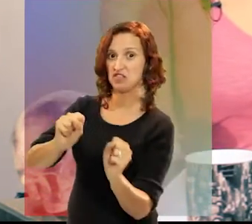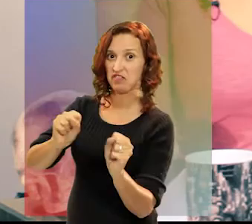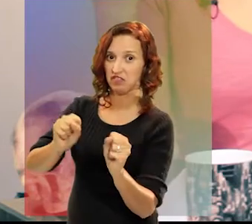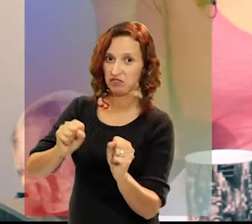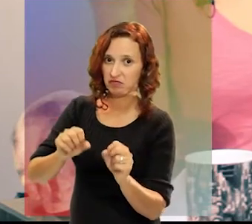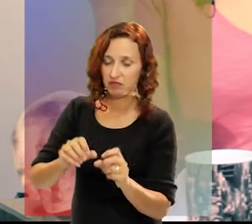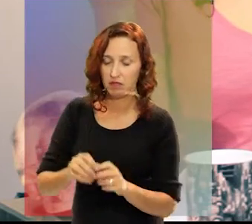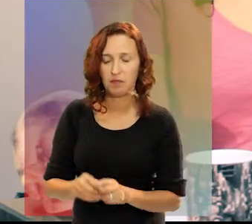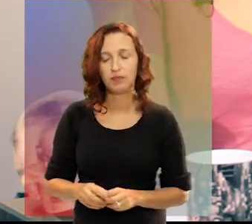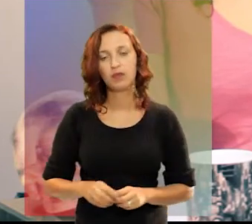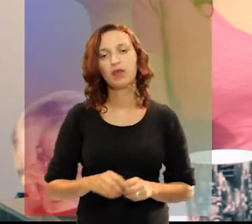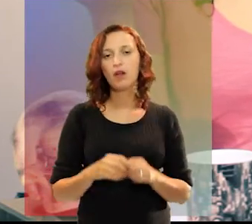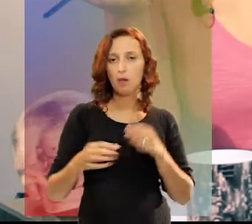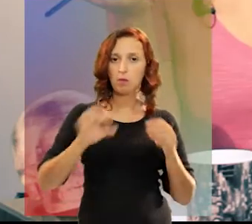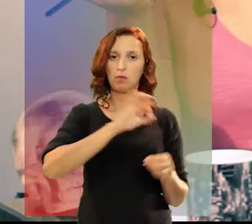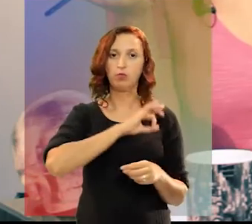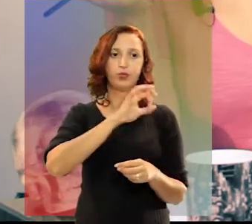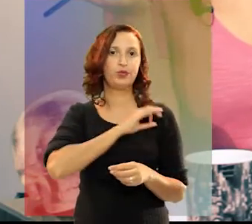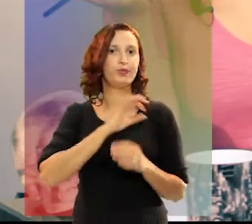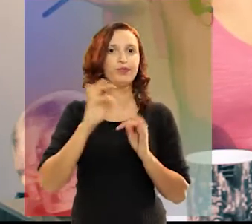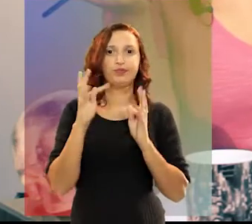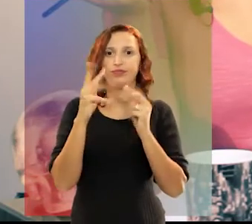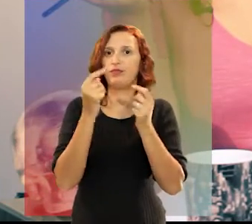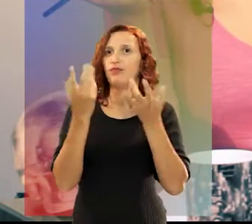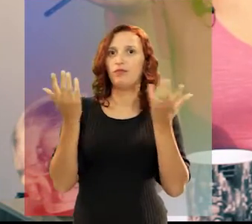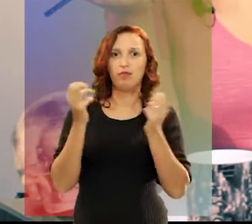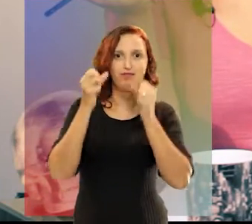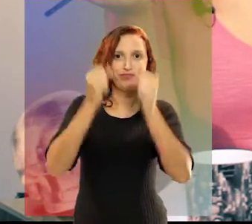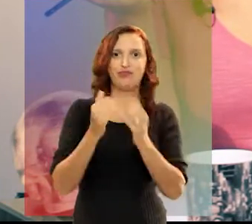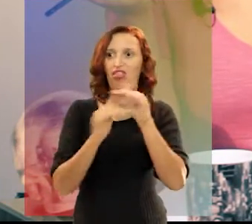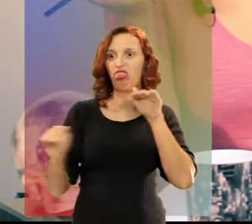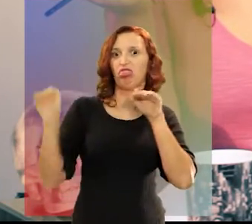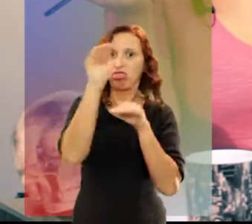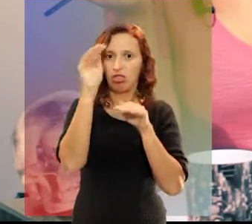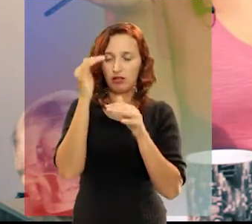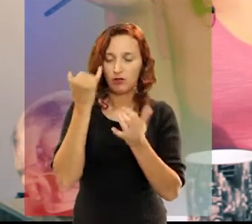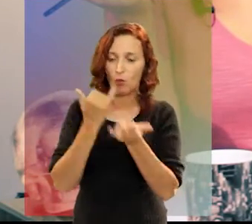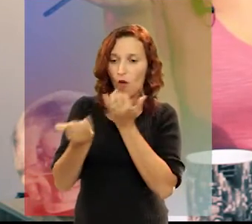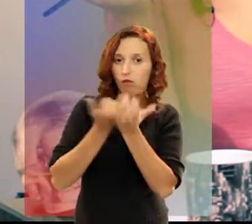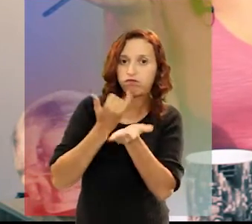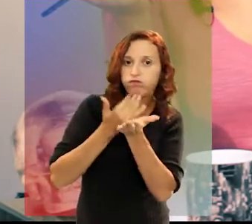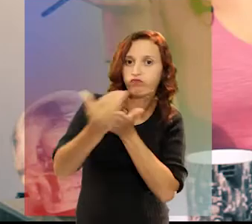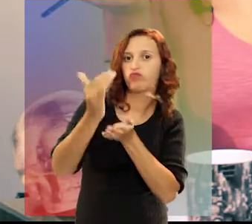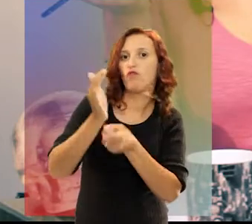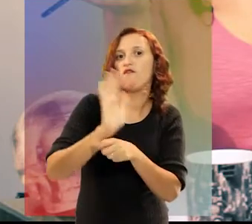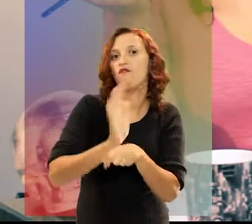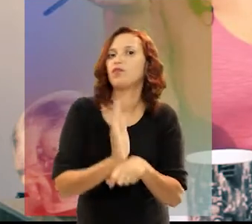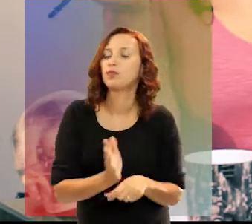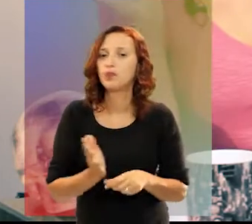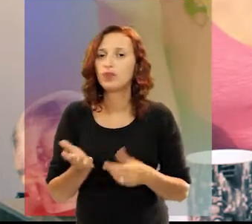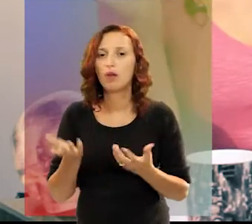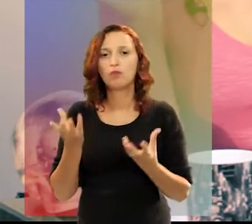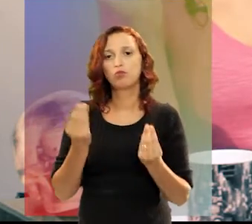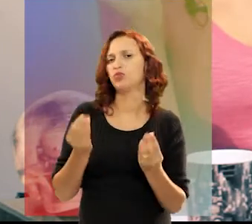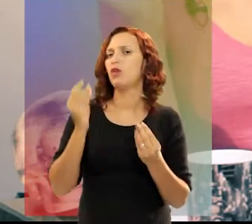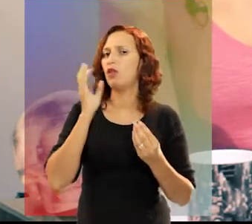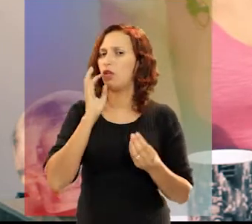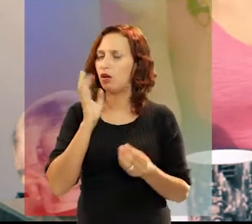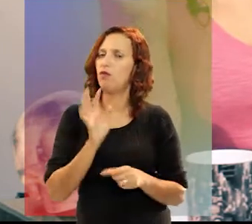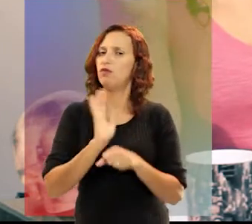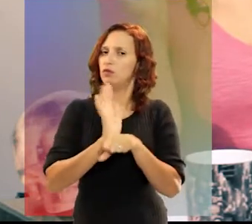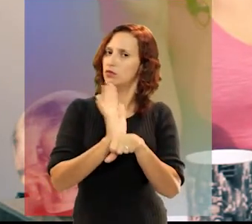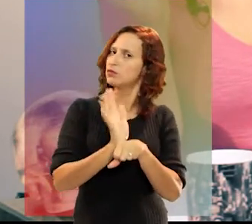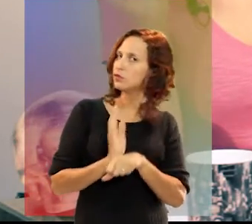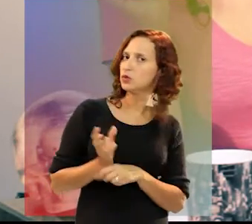policiais do regime totalitário. Abuso de poder total. E aí começa o filme nesse aspecto, ele já vai, e é super legal,